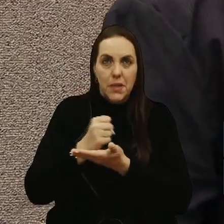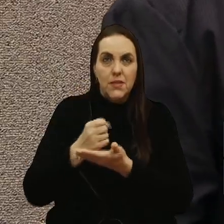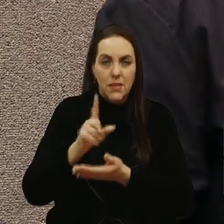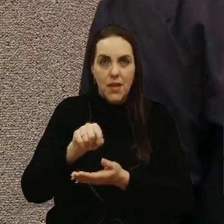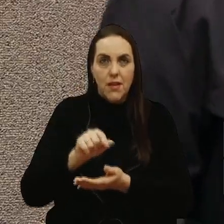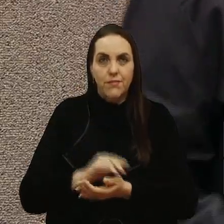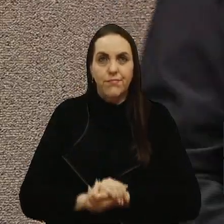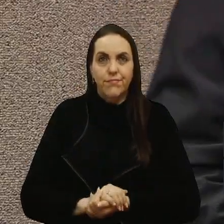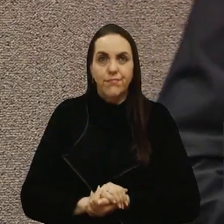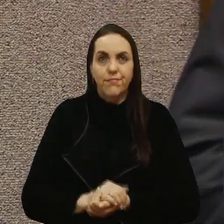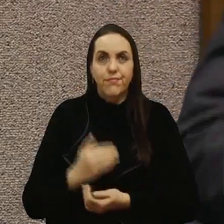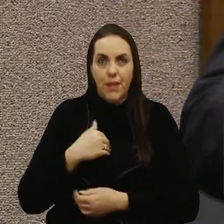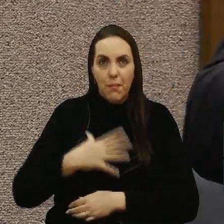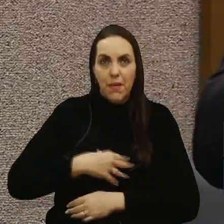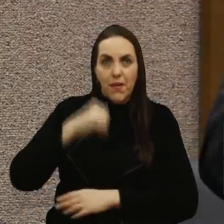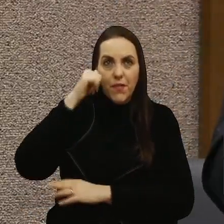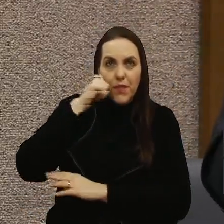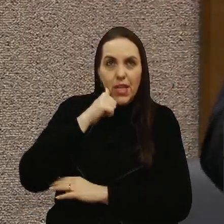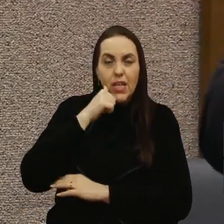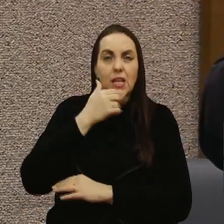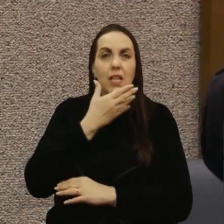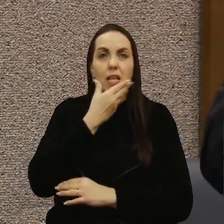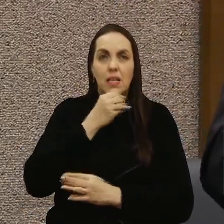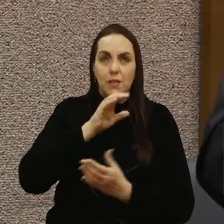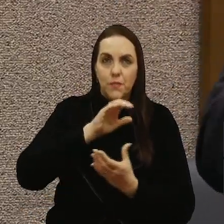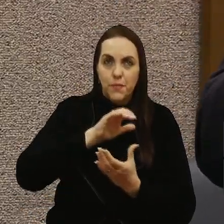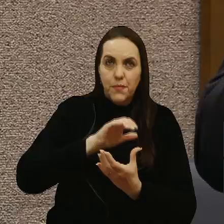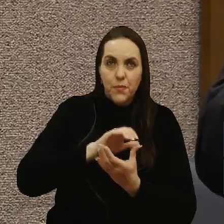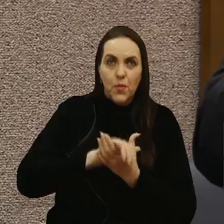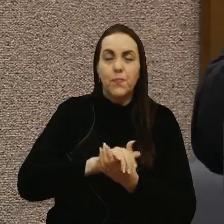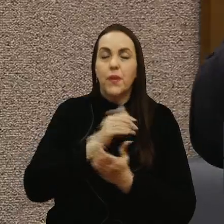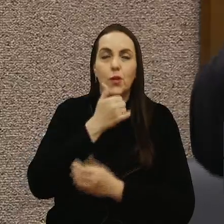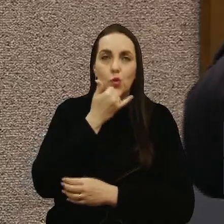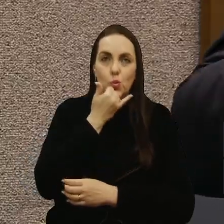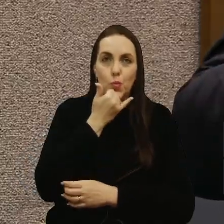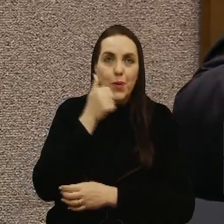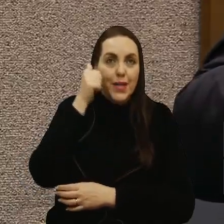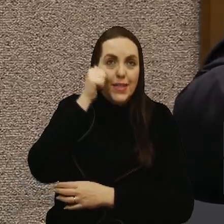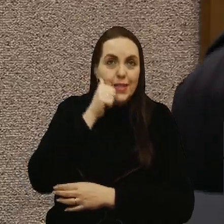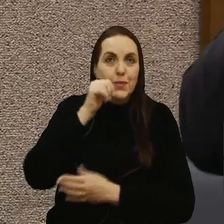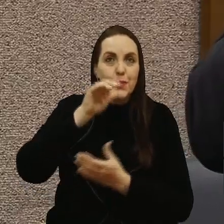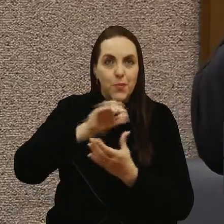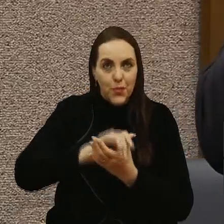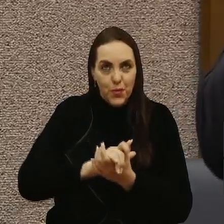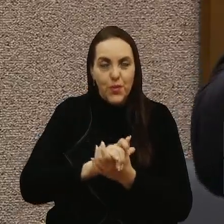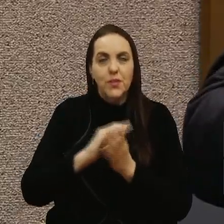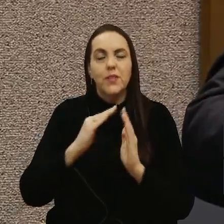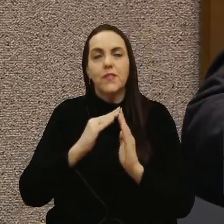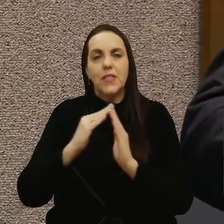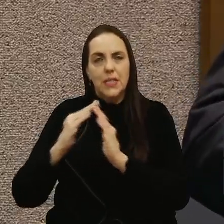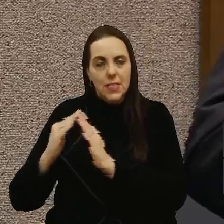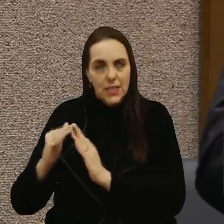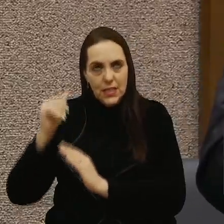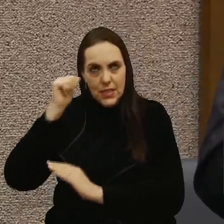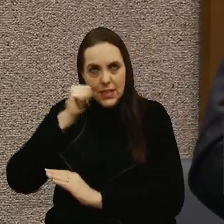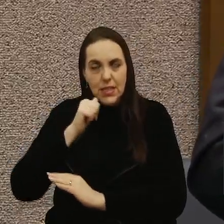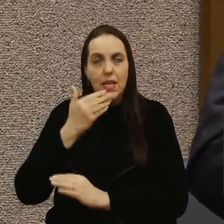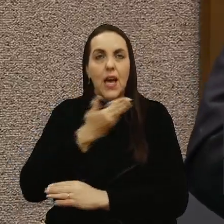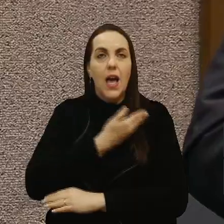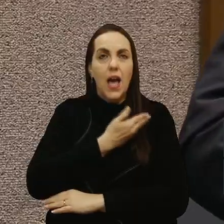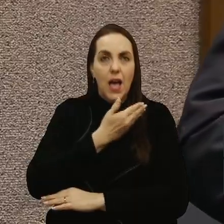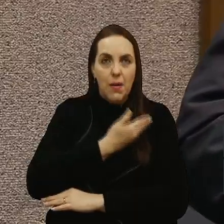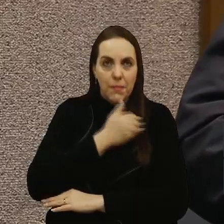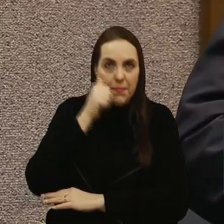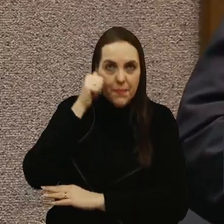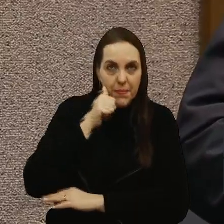E eu tenho minha filha, tenho minha esposa, minhas vizinhas, minhas amigas, que, para mim, se precisar